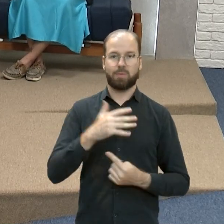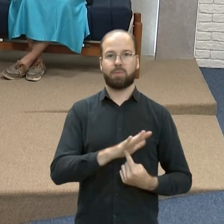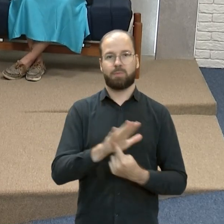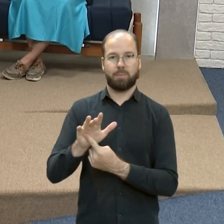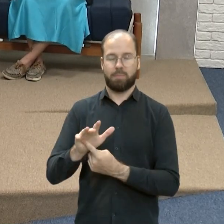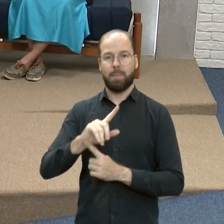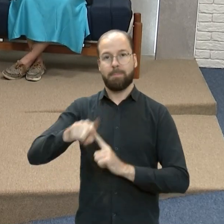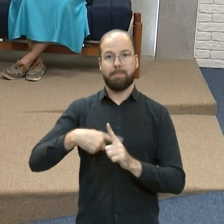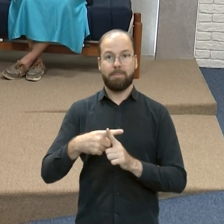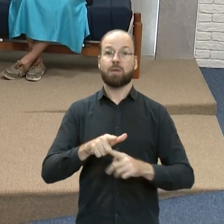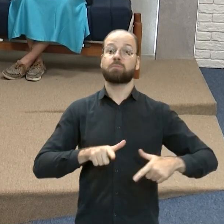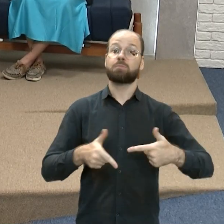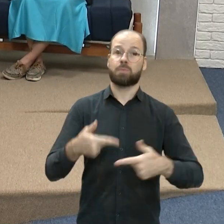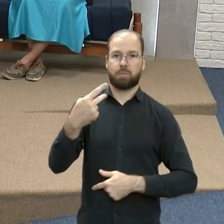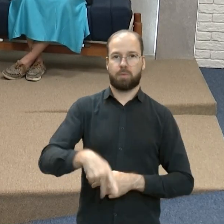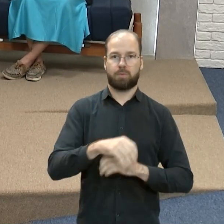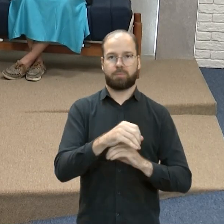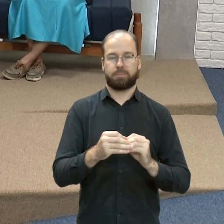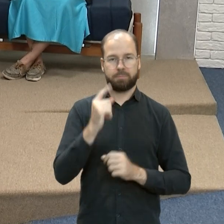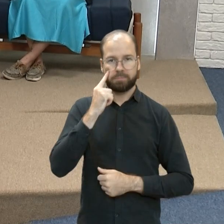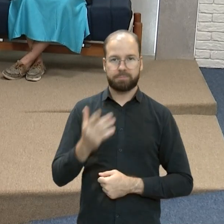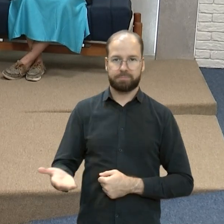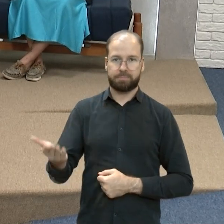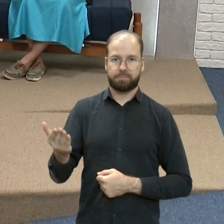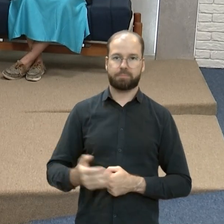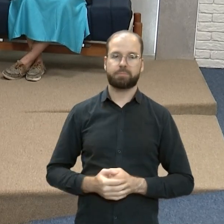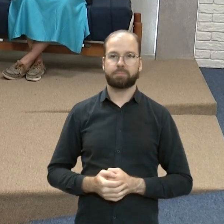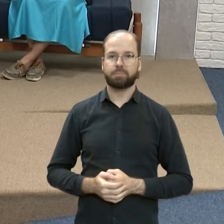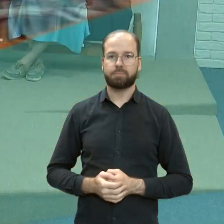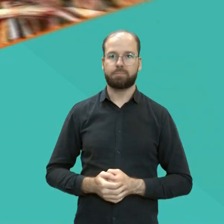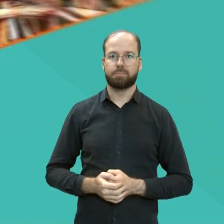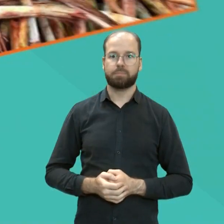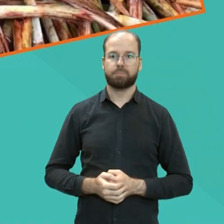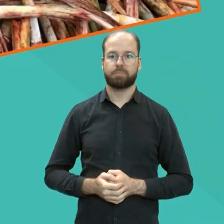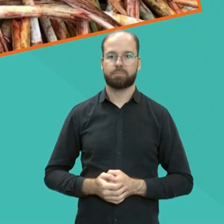uma ação que é desenvolvida aqui na Universidade Federal de Goiás.